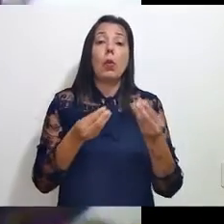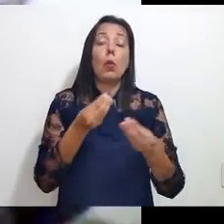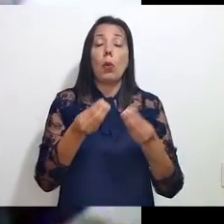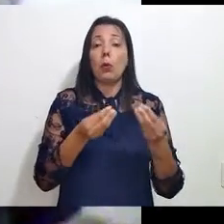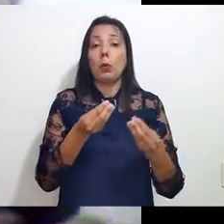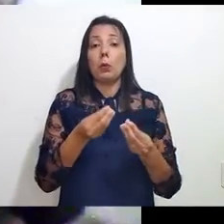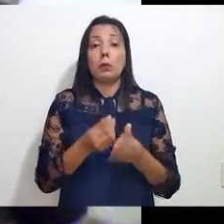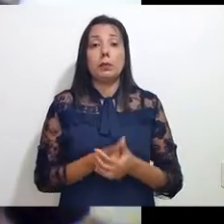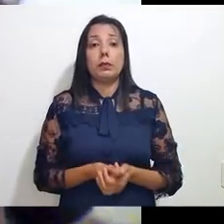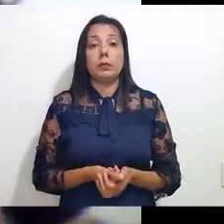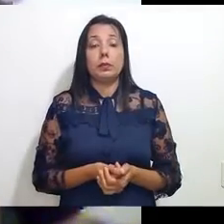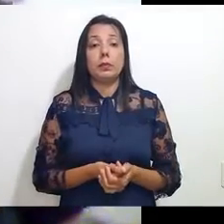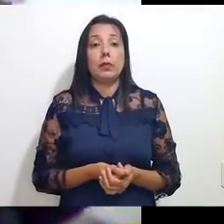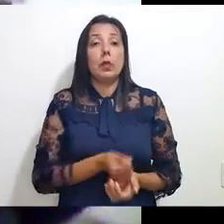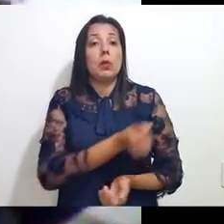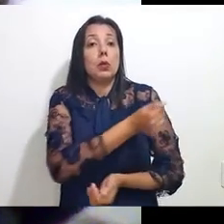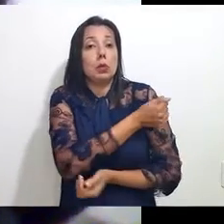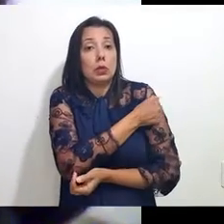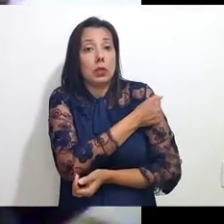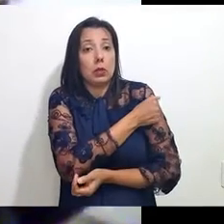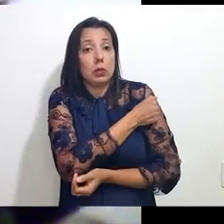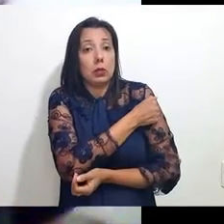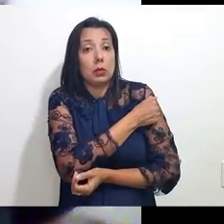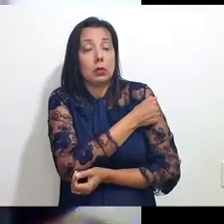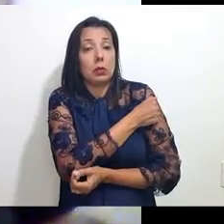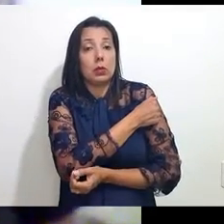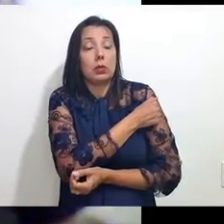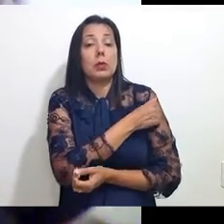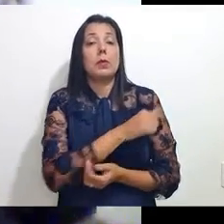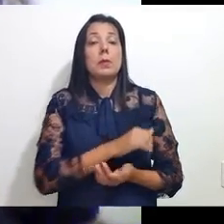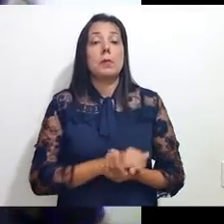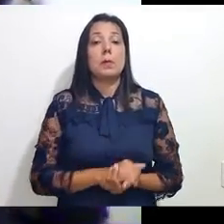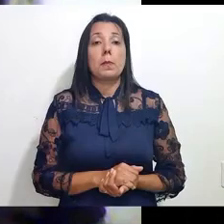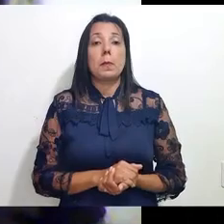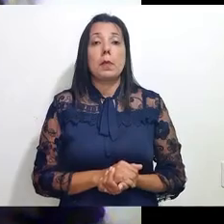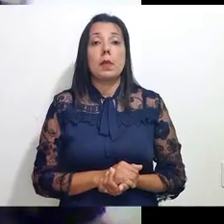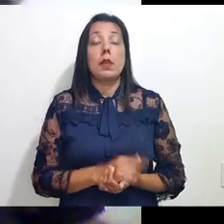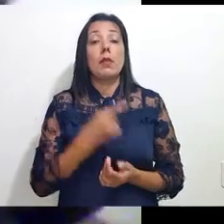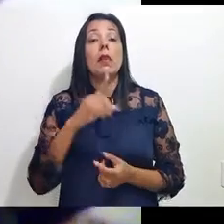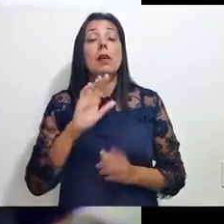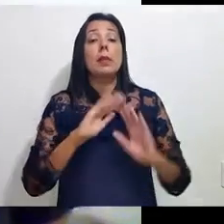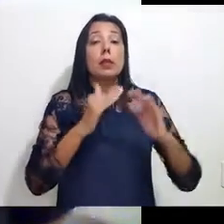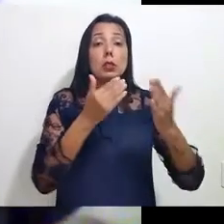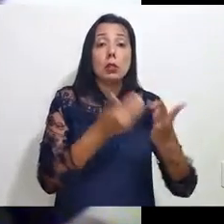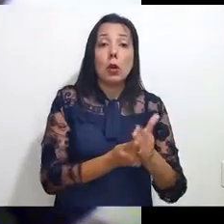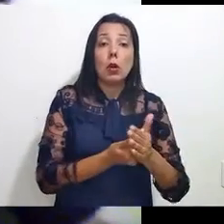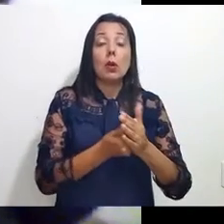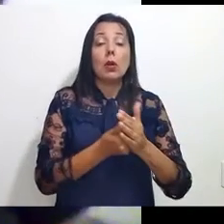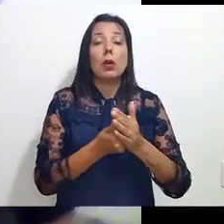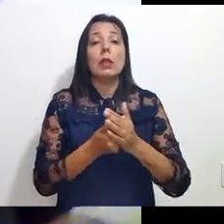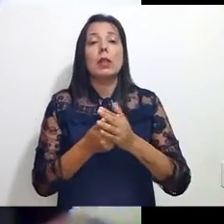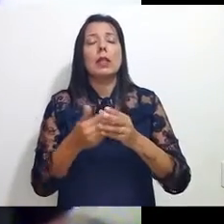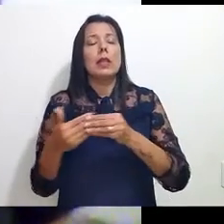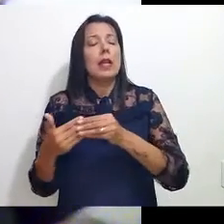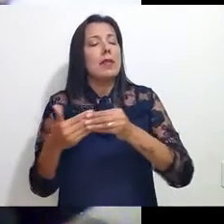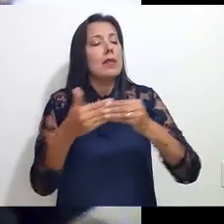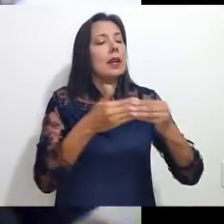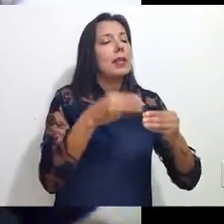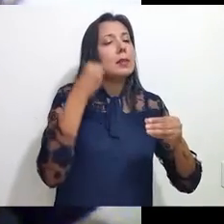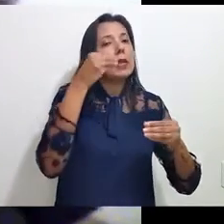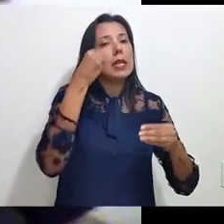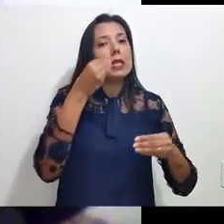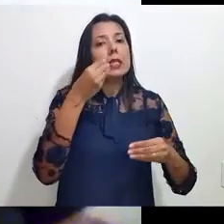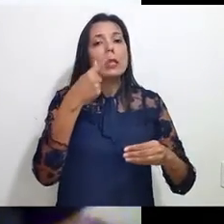de fato o aprendizado aconteça. Então, Paulo, a sua pergunta é muito interessante, principalmente nesse momento de isolamento,